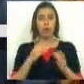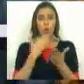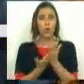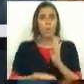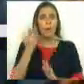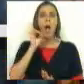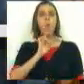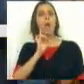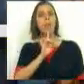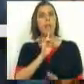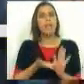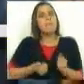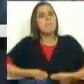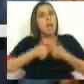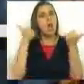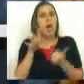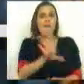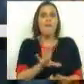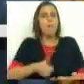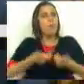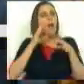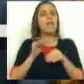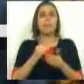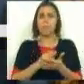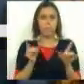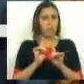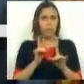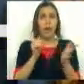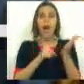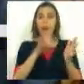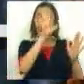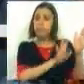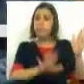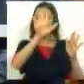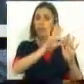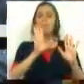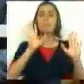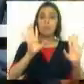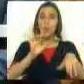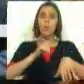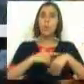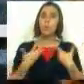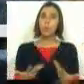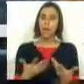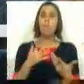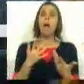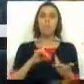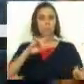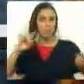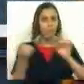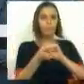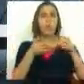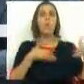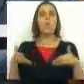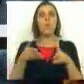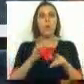não fez subir a qualidade nas escolas, nos padrões de ensino nas escolas dos Estados Unidos. Portanto, o tempo é de inverter o caminho